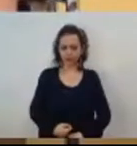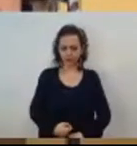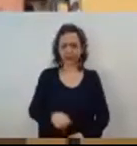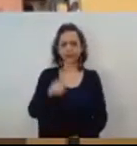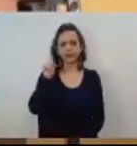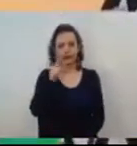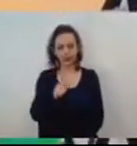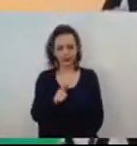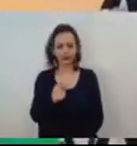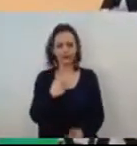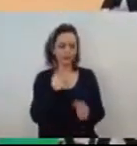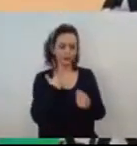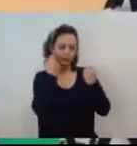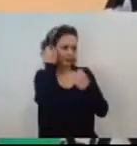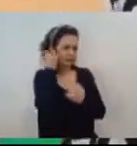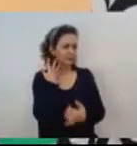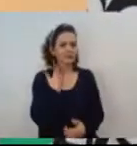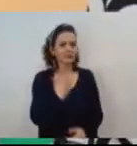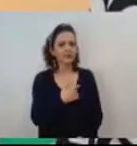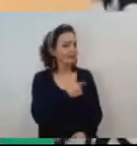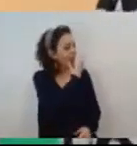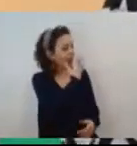elegante a obrigado Você é muito gentil